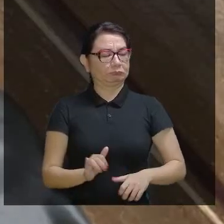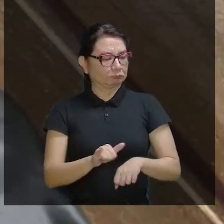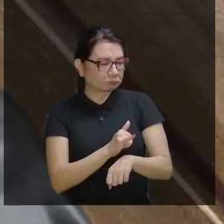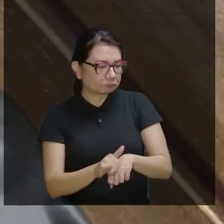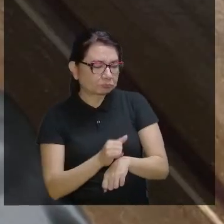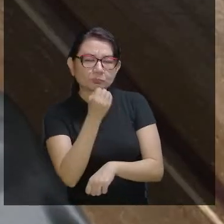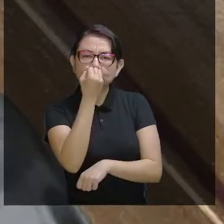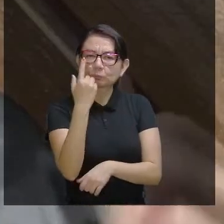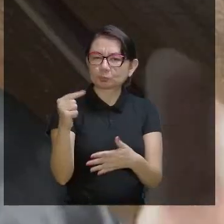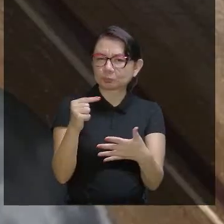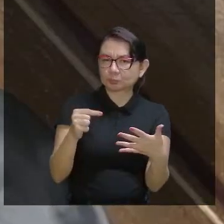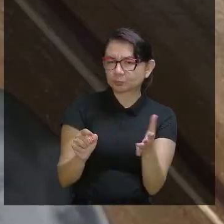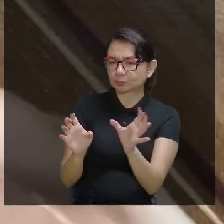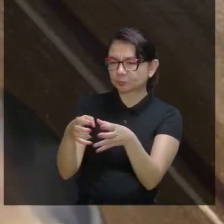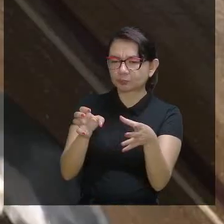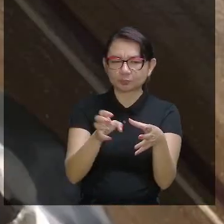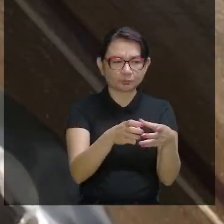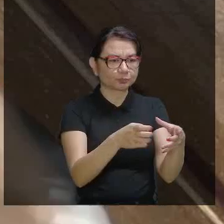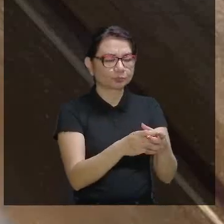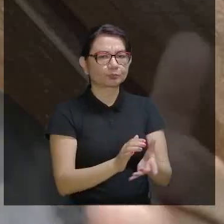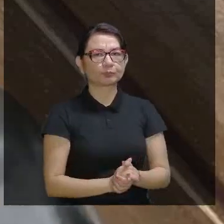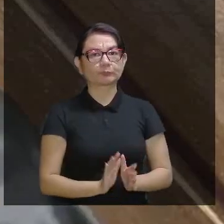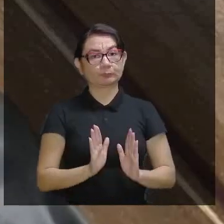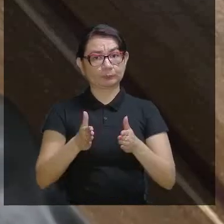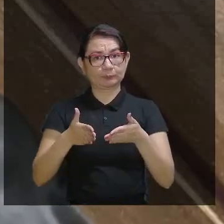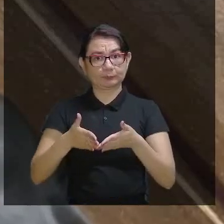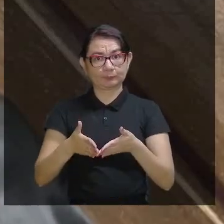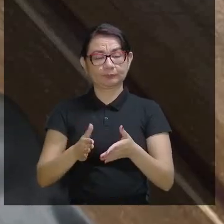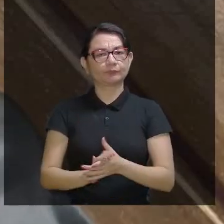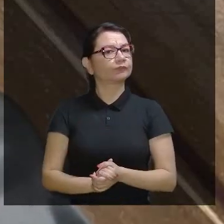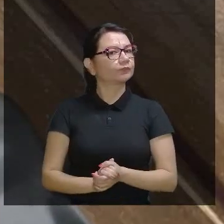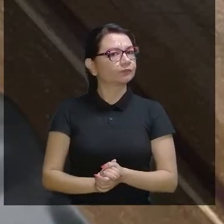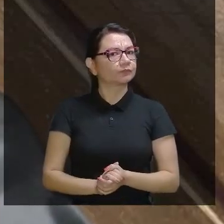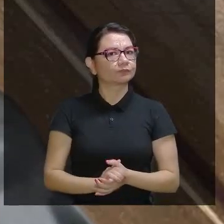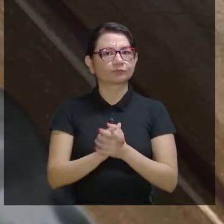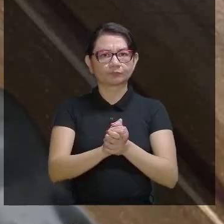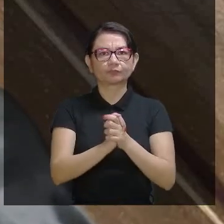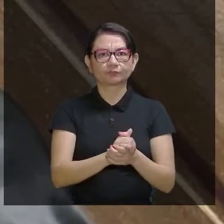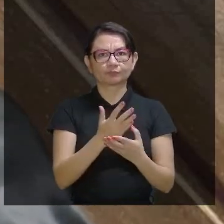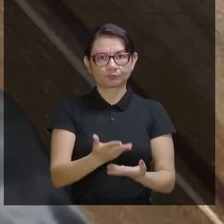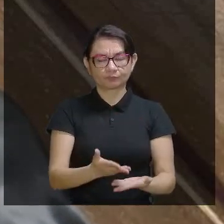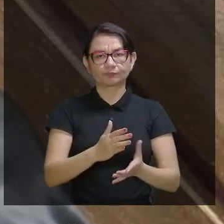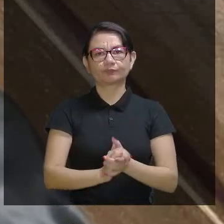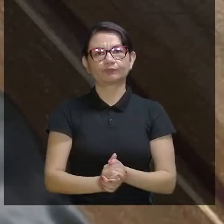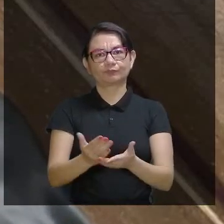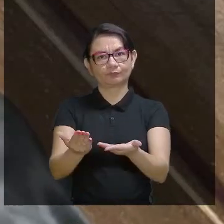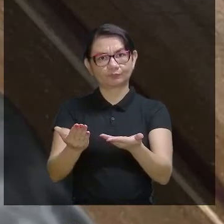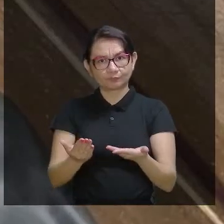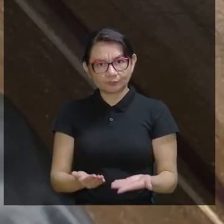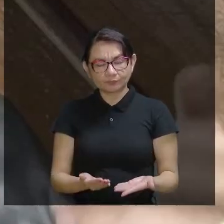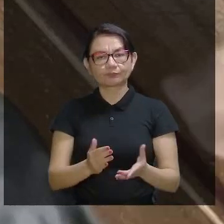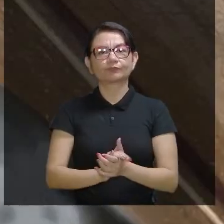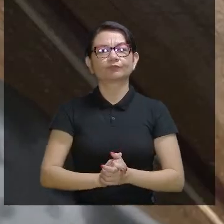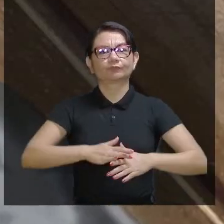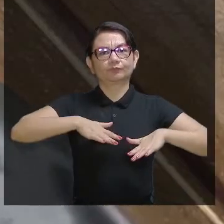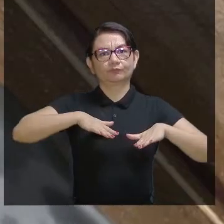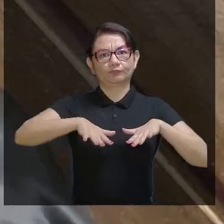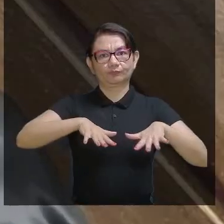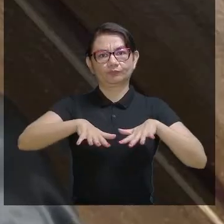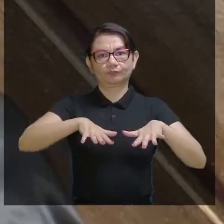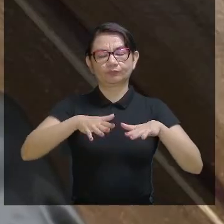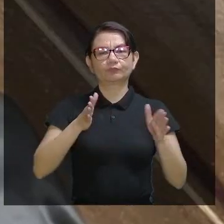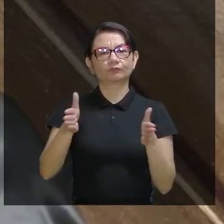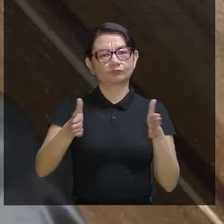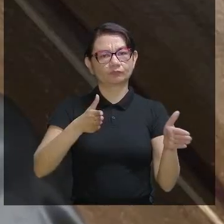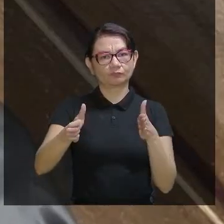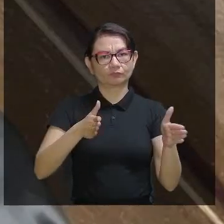livremente por todas as populações, e particularmente neste título, parabéns, Vossa Excelência, por trazer a sensibilidade da experiência até